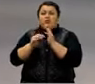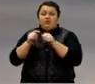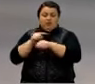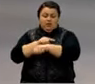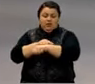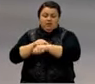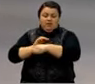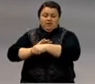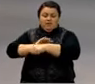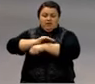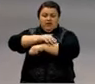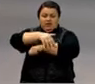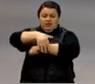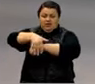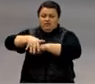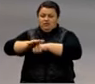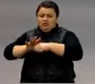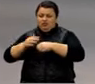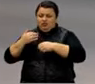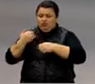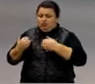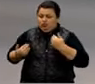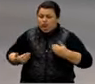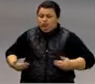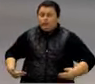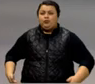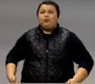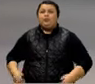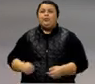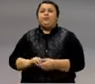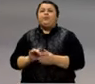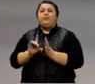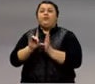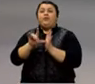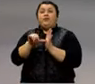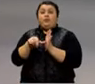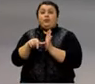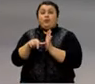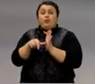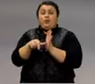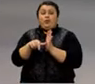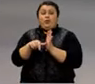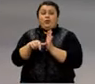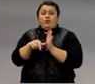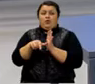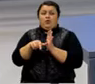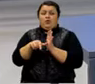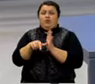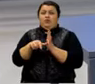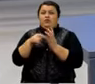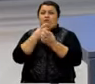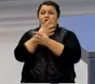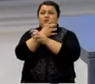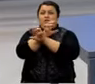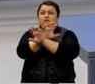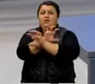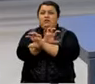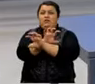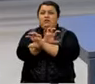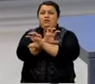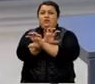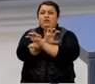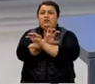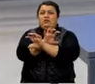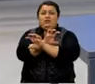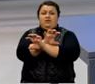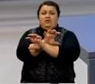revestir todo o corpo humano. Depois, nós temos o sistema esquelético.